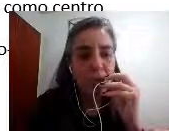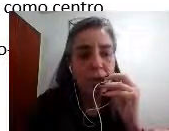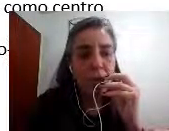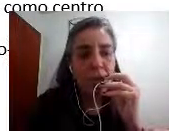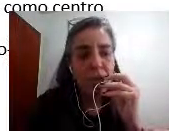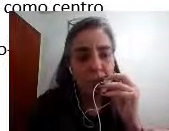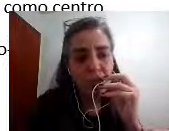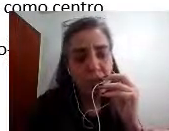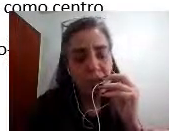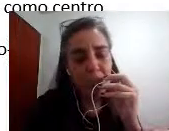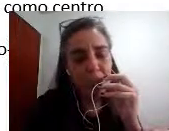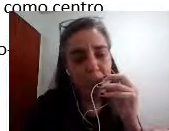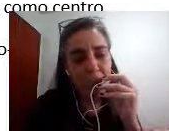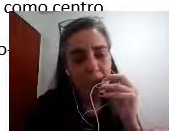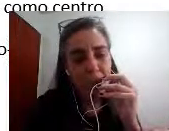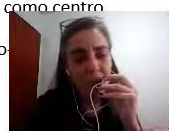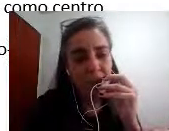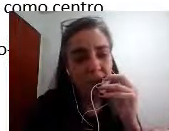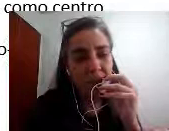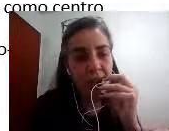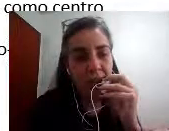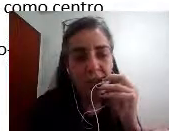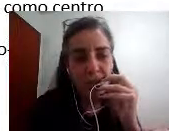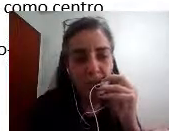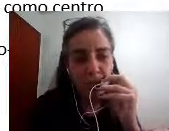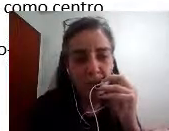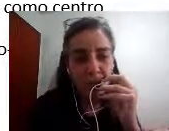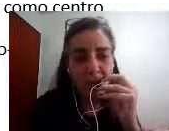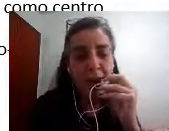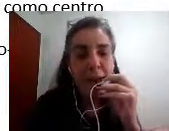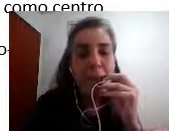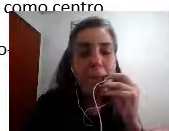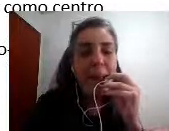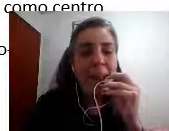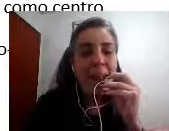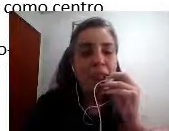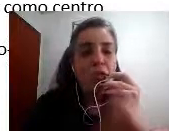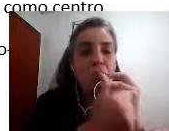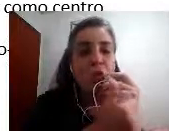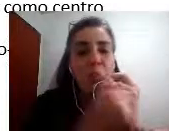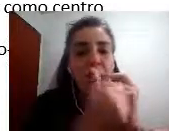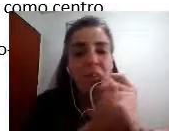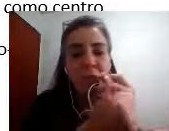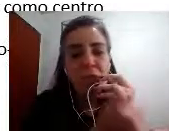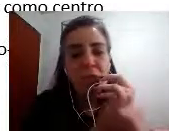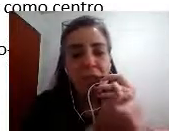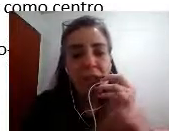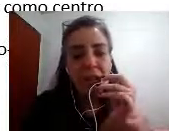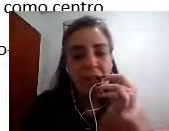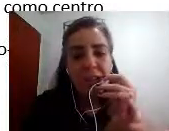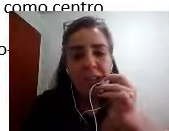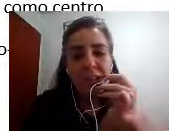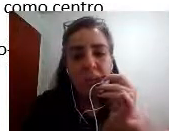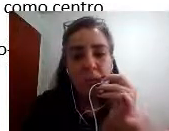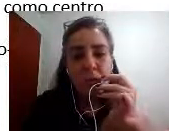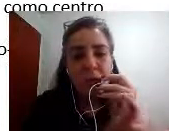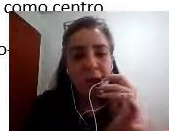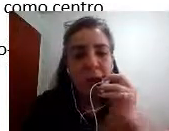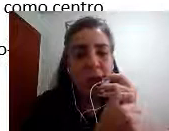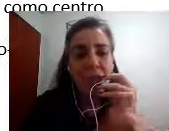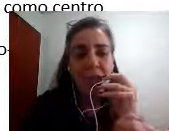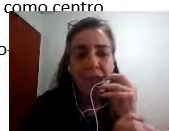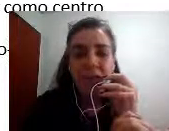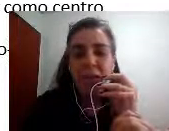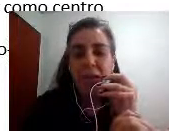racionalismo. Depois a gente passa aí para o cientificismo, né? Que para eles todo conhecimento deveria ser